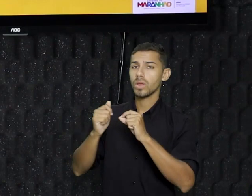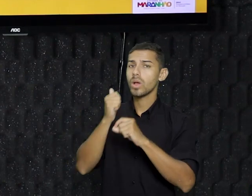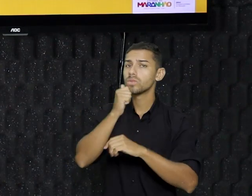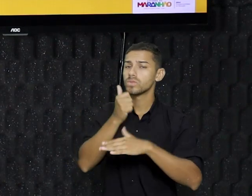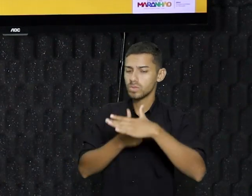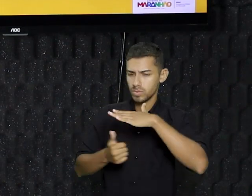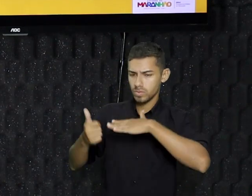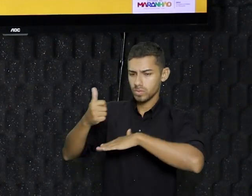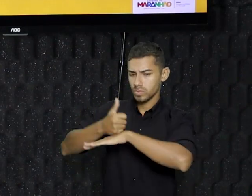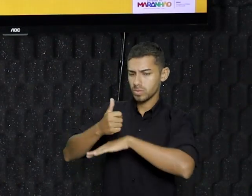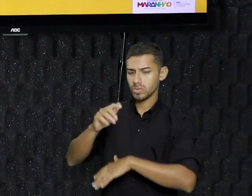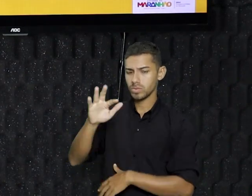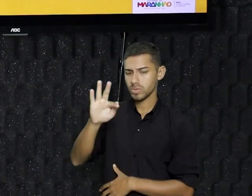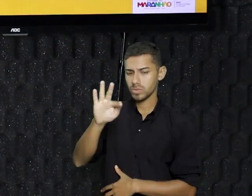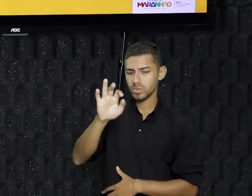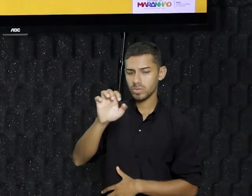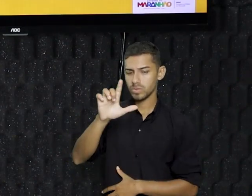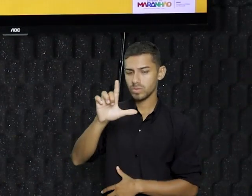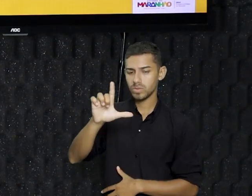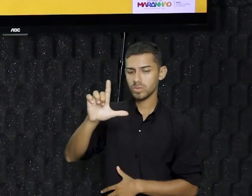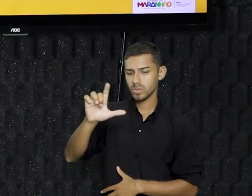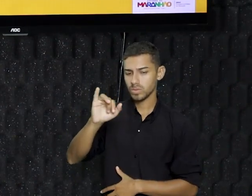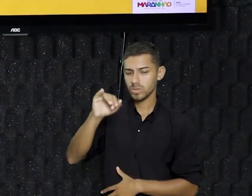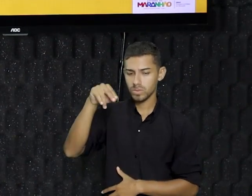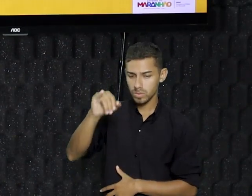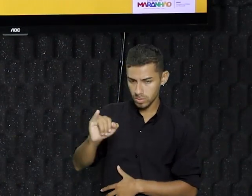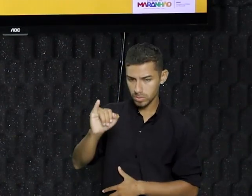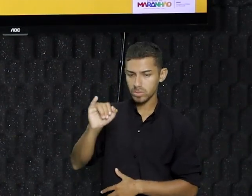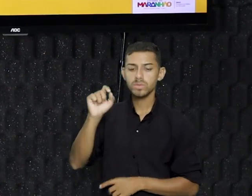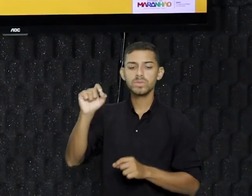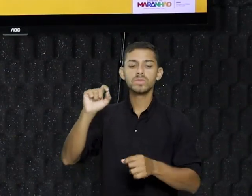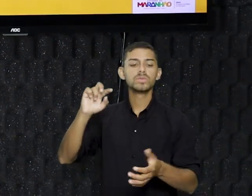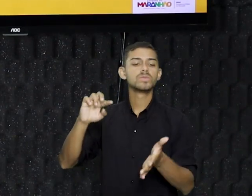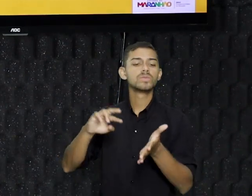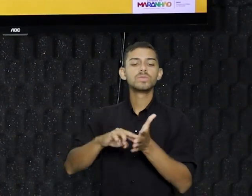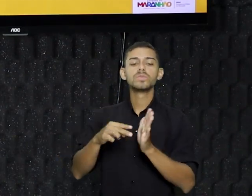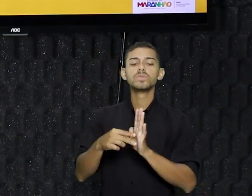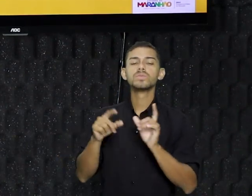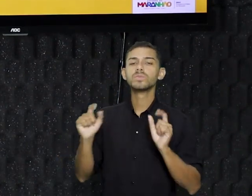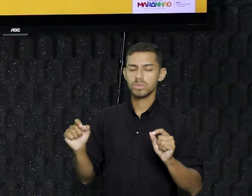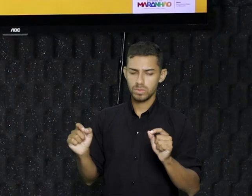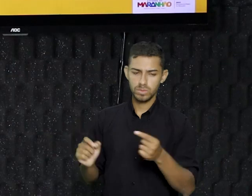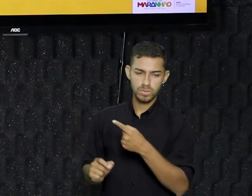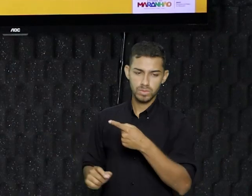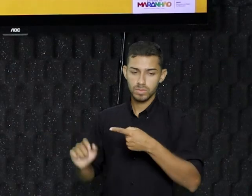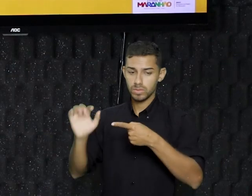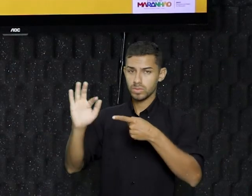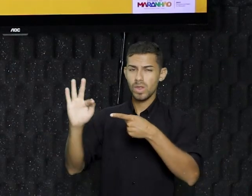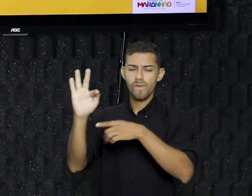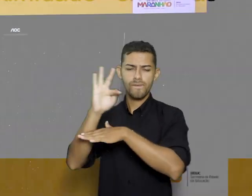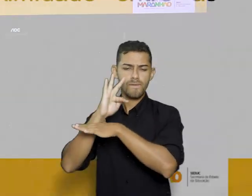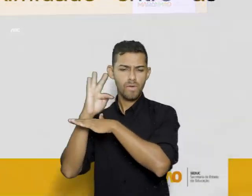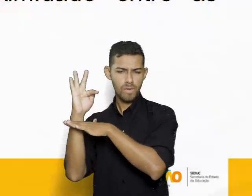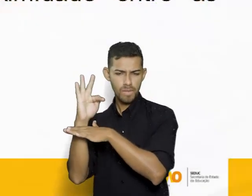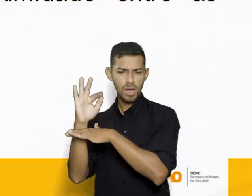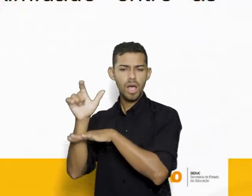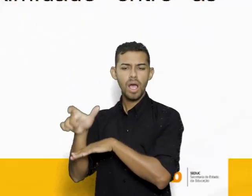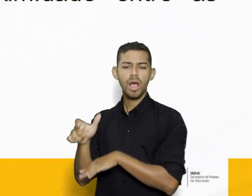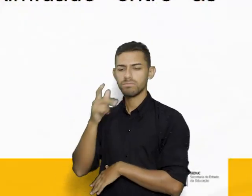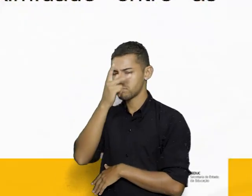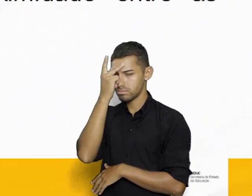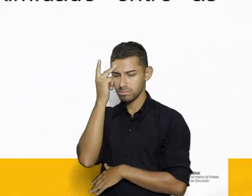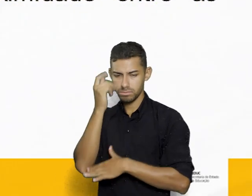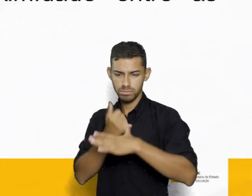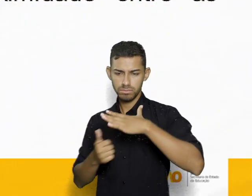felino por esse tratamento para se dirigir a riqueza vai demarcar o quê então eu tenho aqui formalidade Já que as personagens